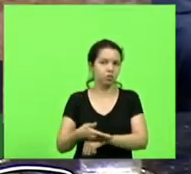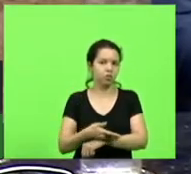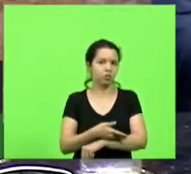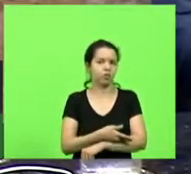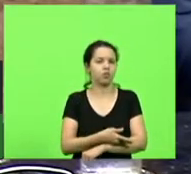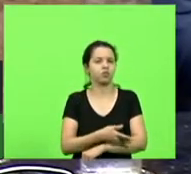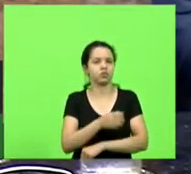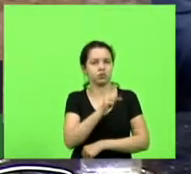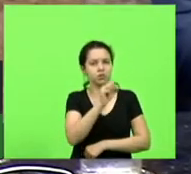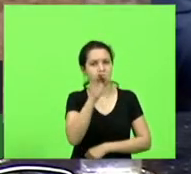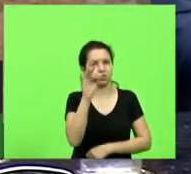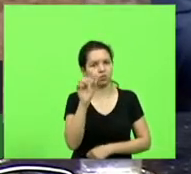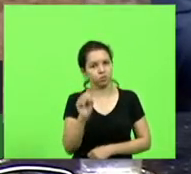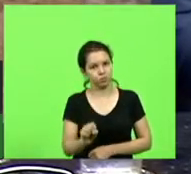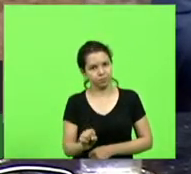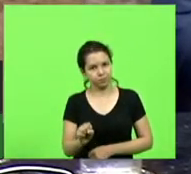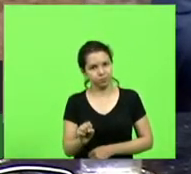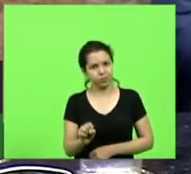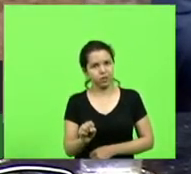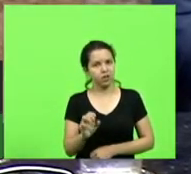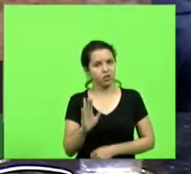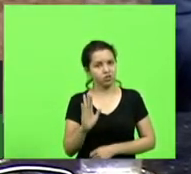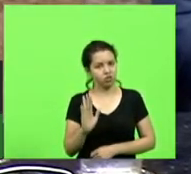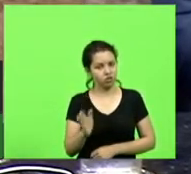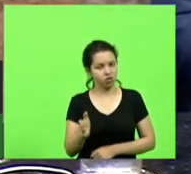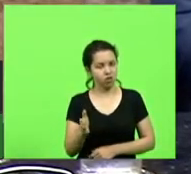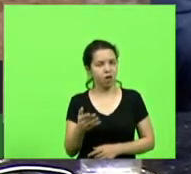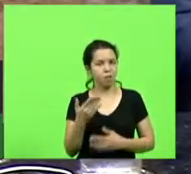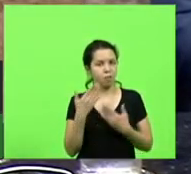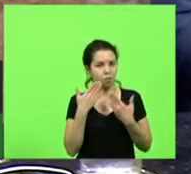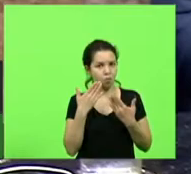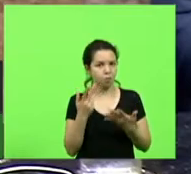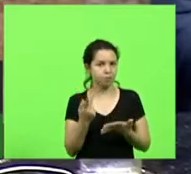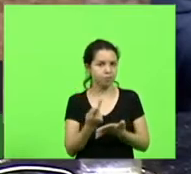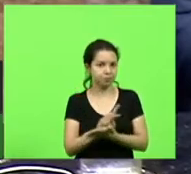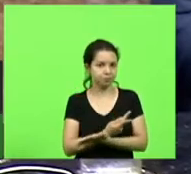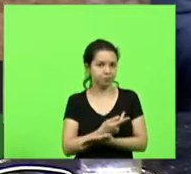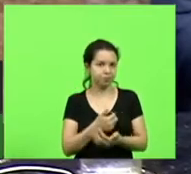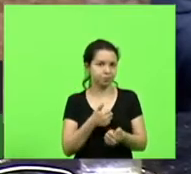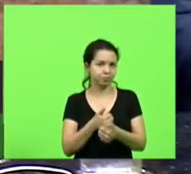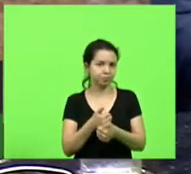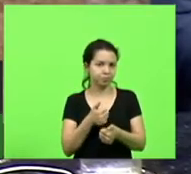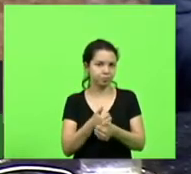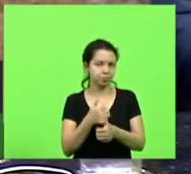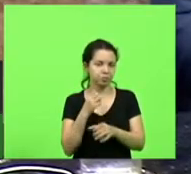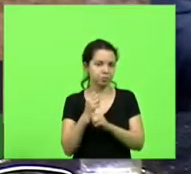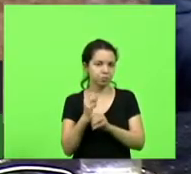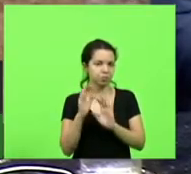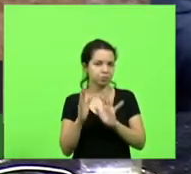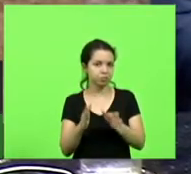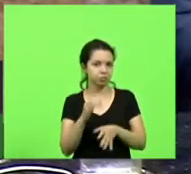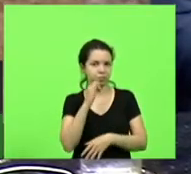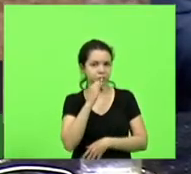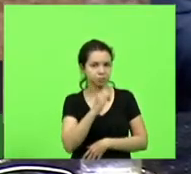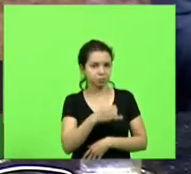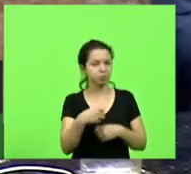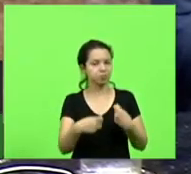que a ANTAC já deu como irregular, que o Tribunal de Contas já falou para